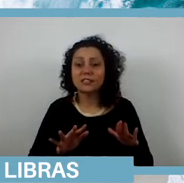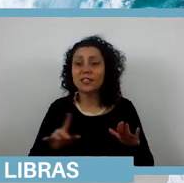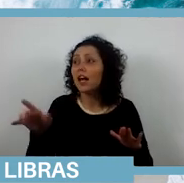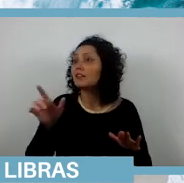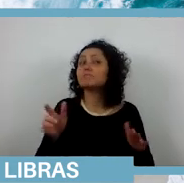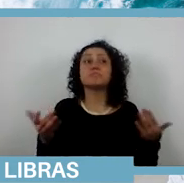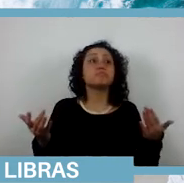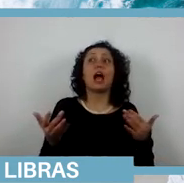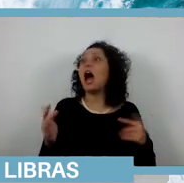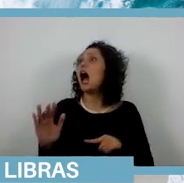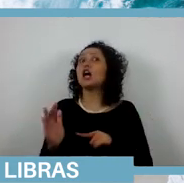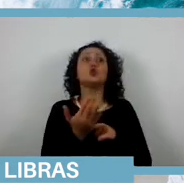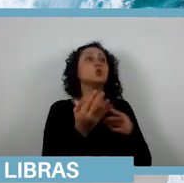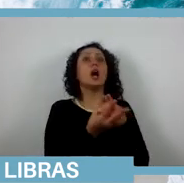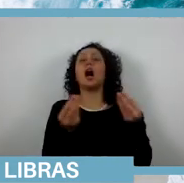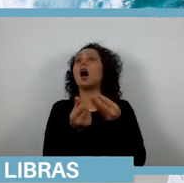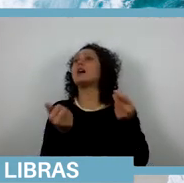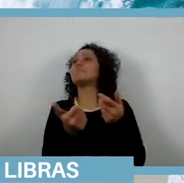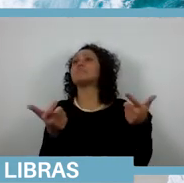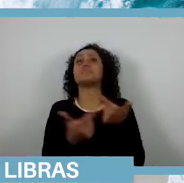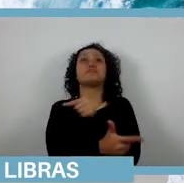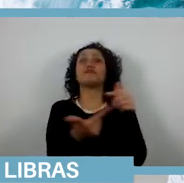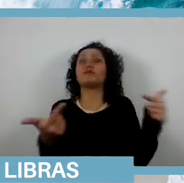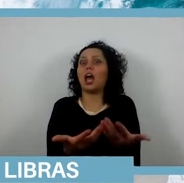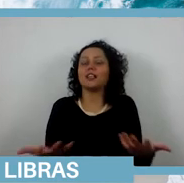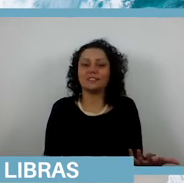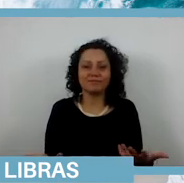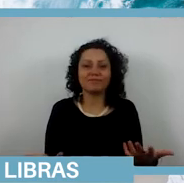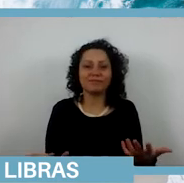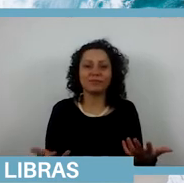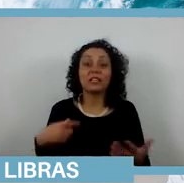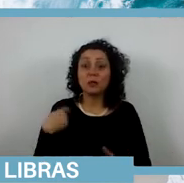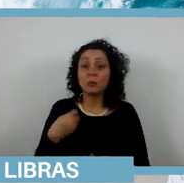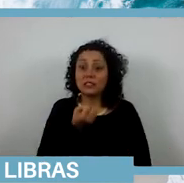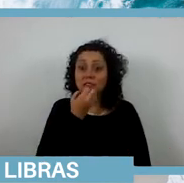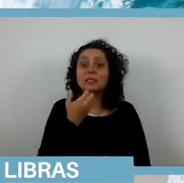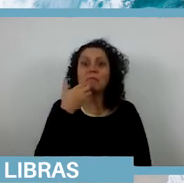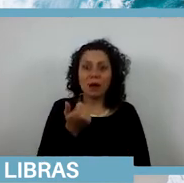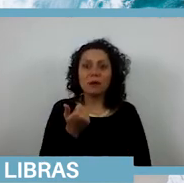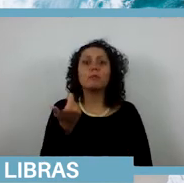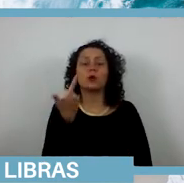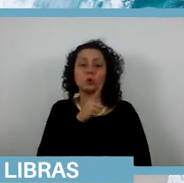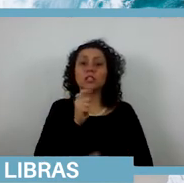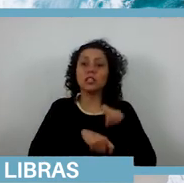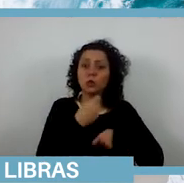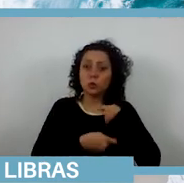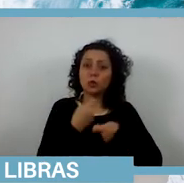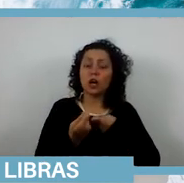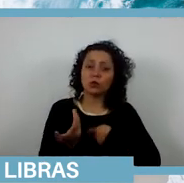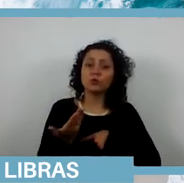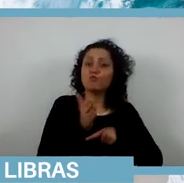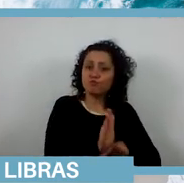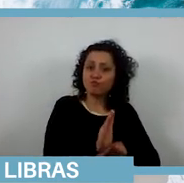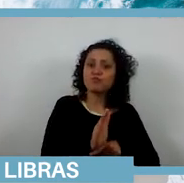mesmo não tem apoio não tá essa equipe toda que eu falei e a gente tem que estar bem para sustentar um negócio então antes de antes de